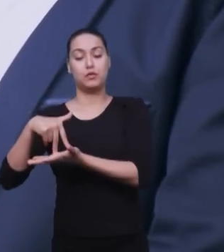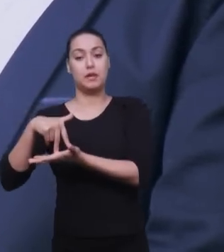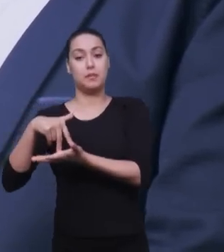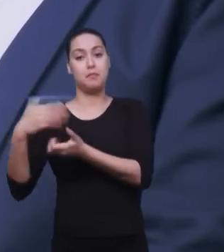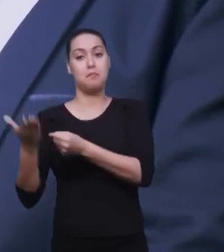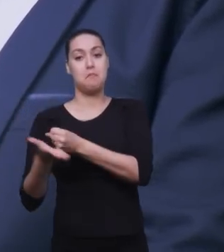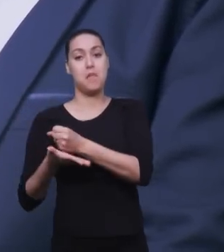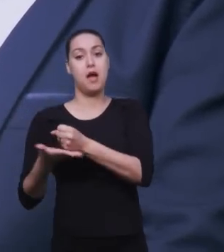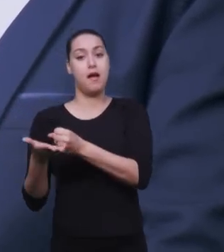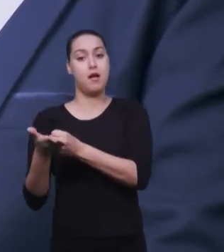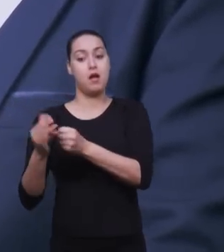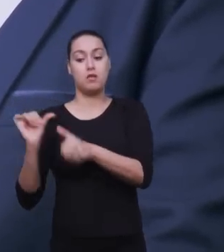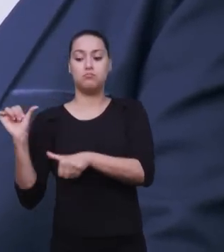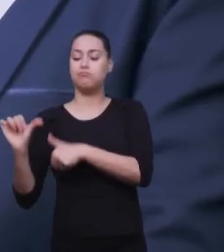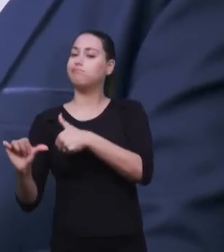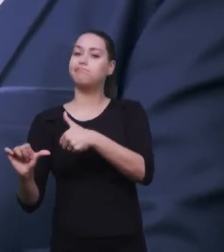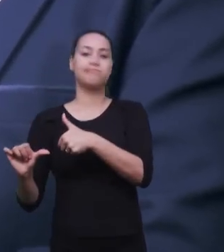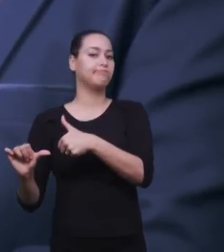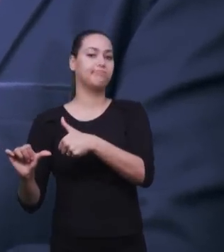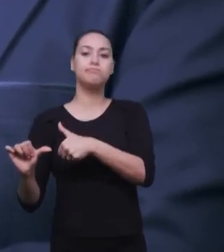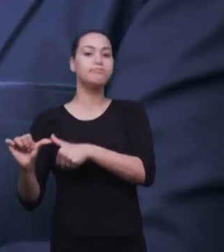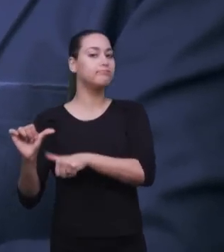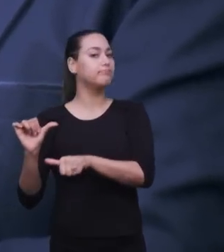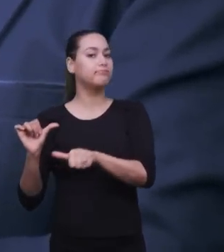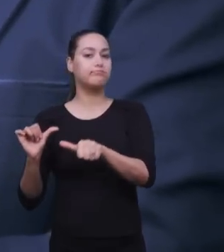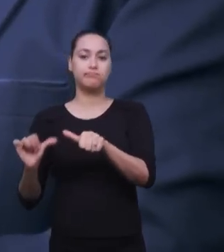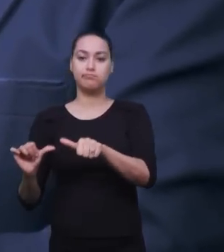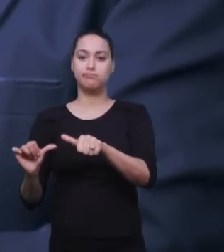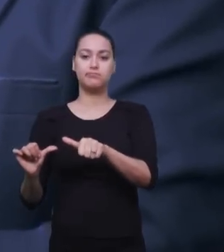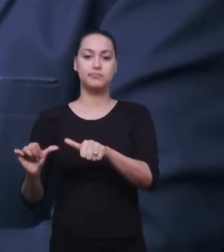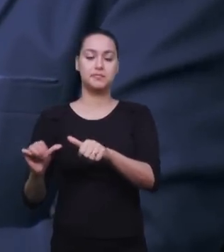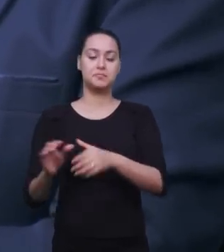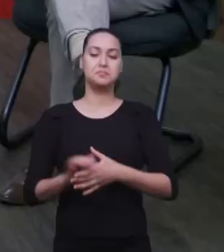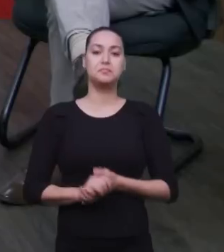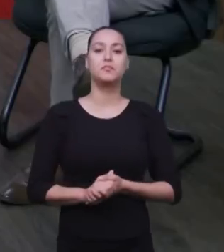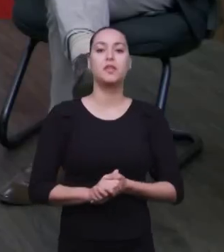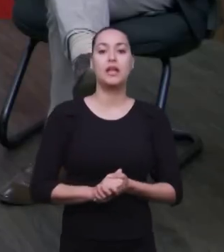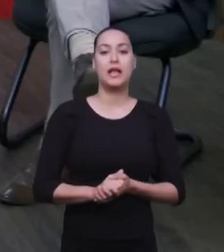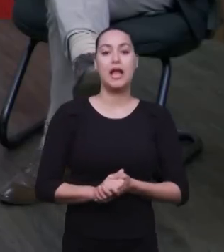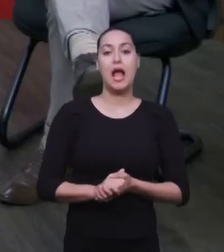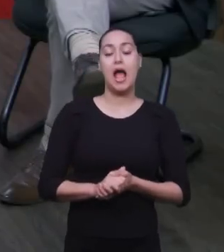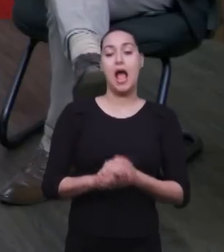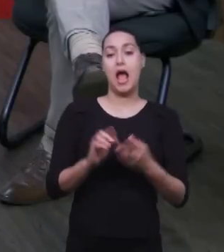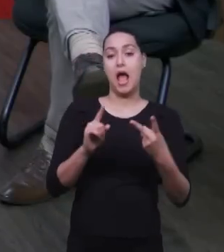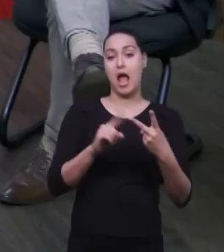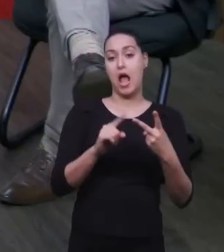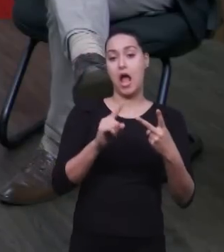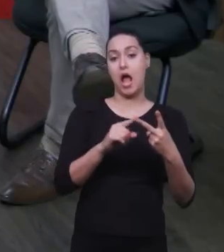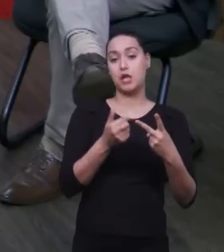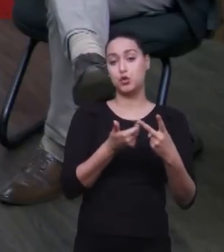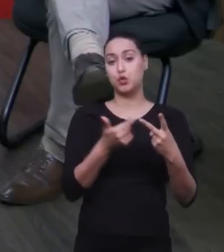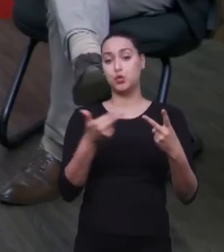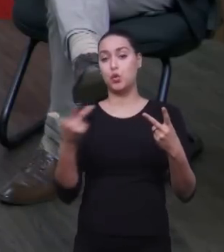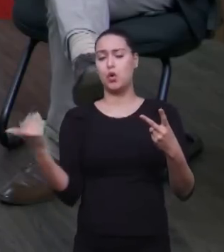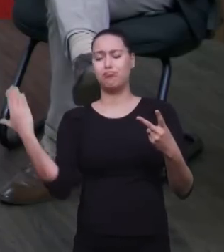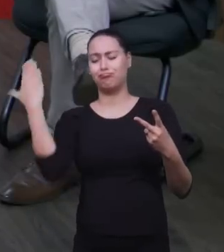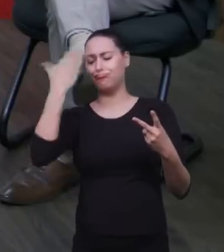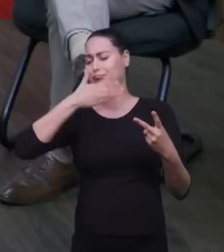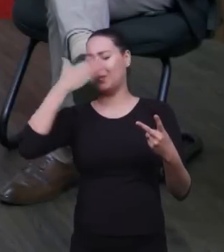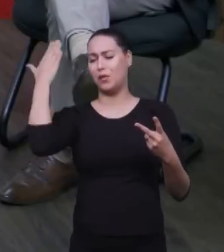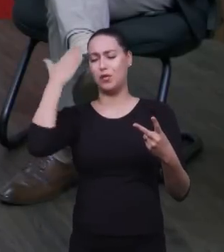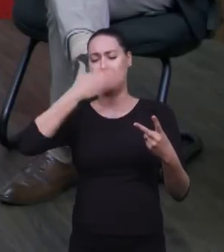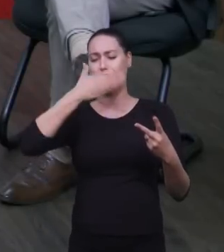não muda, ela não altera. Entendeu? Ou seja, ela não é modificável. E a questão da palavra coisas que não se